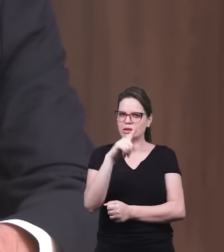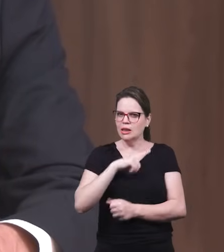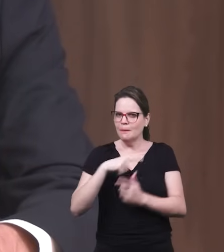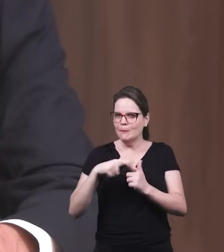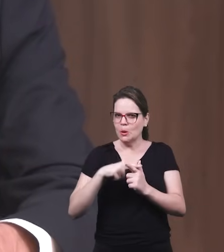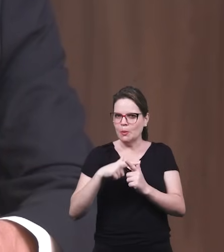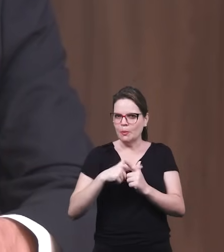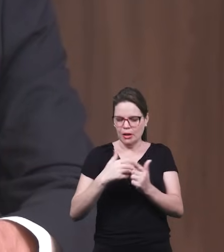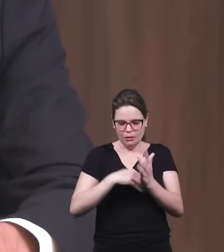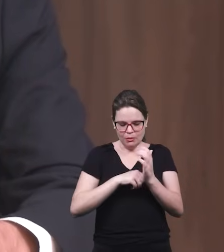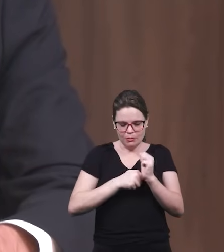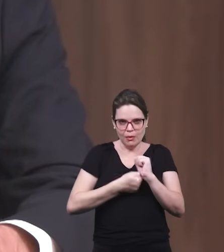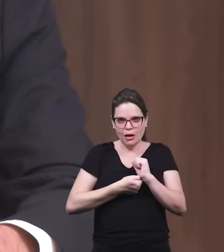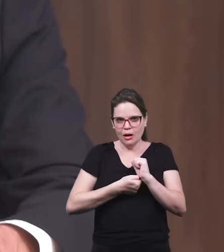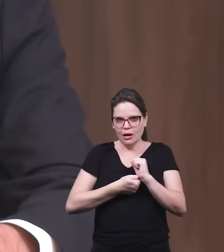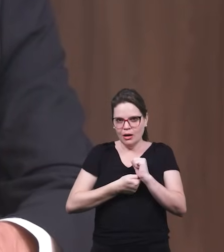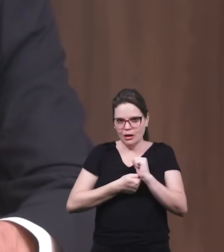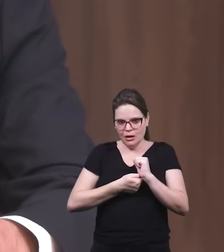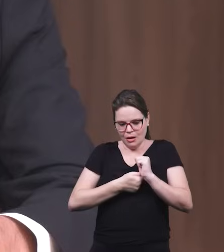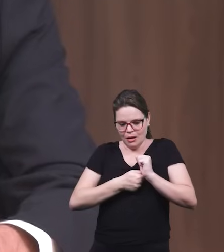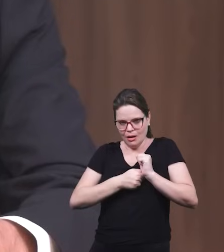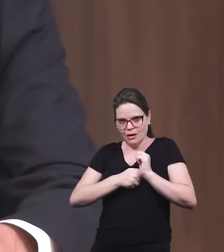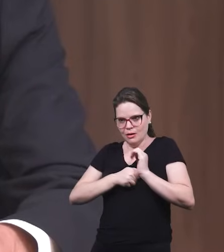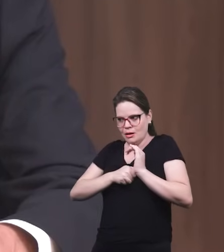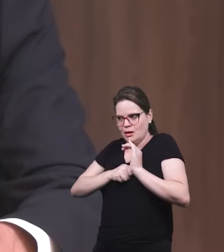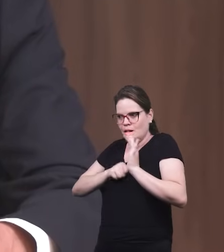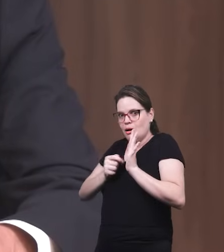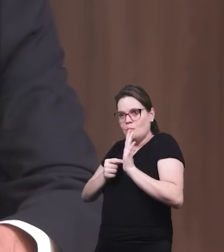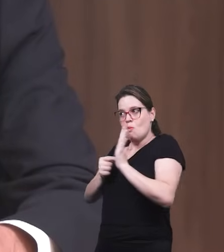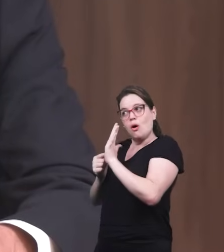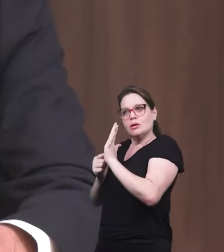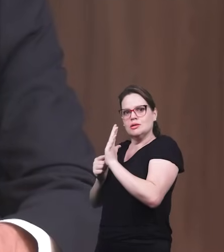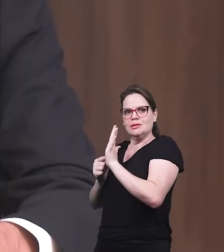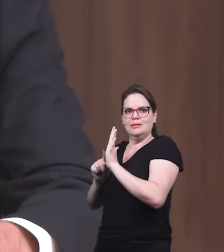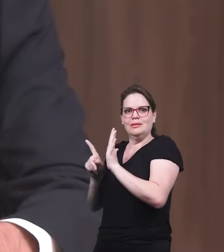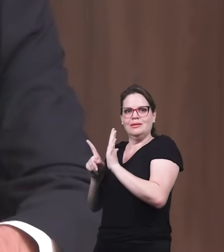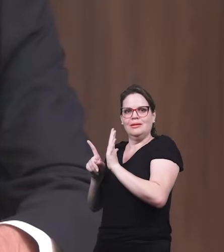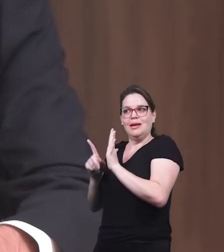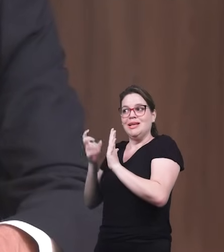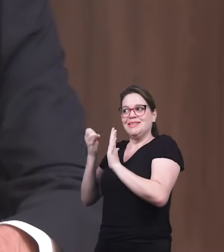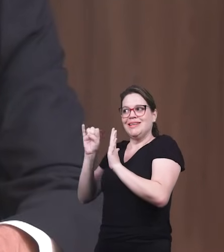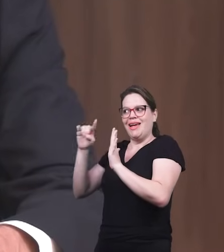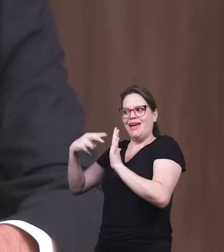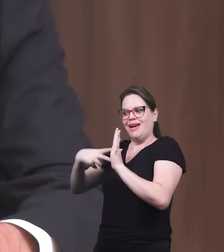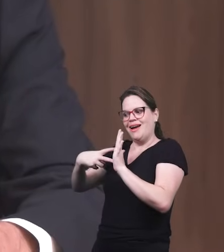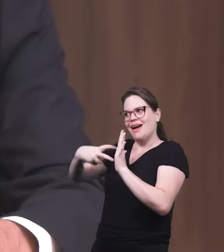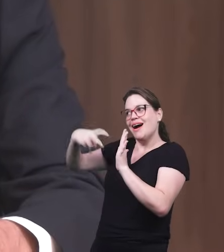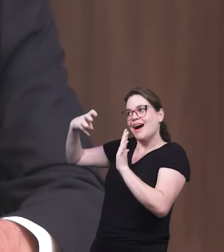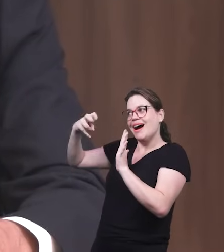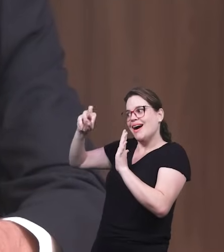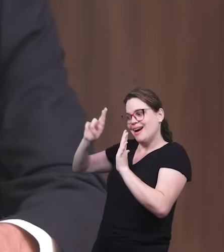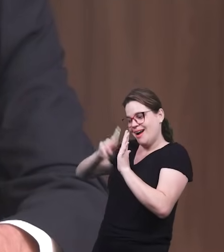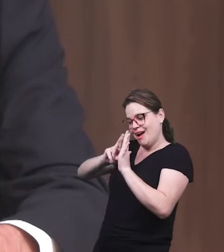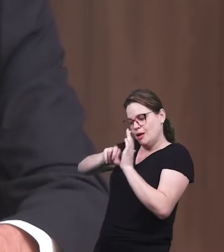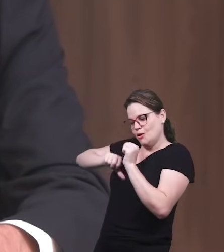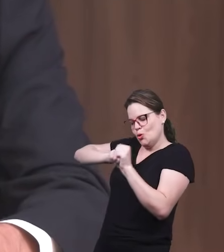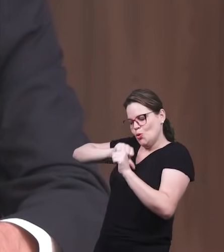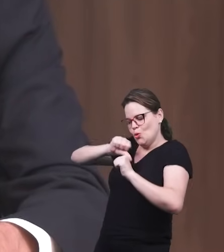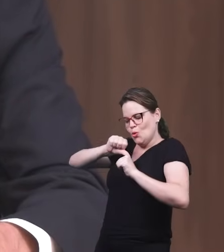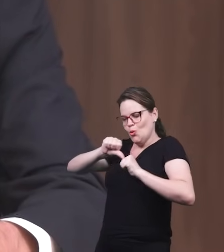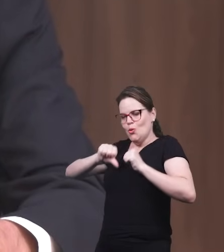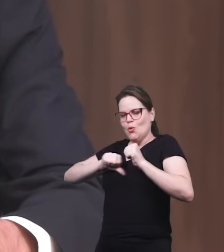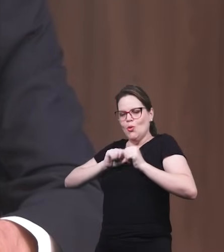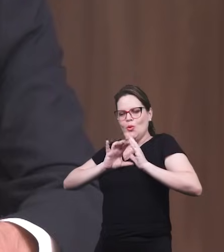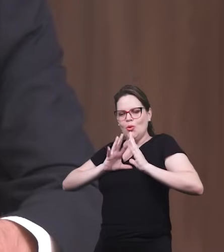casa. Você tem um problema secreto? Abre a porta para ele. E quando ele entrar, ele vence